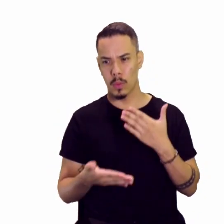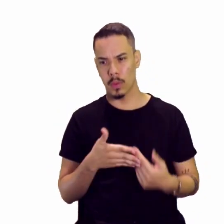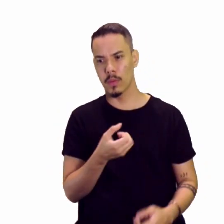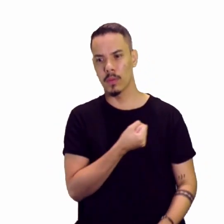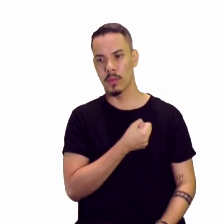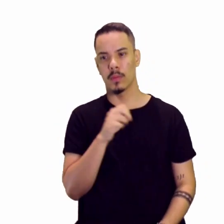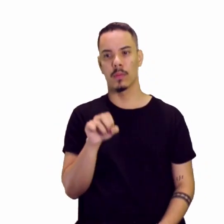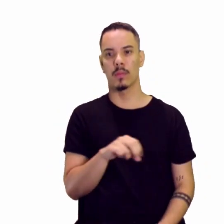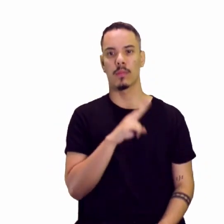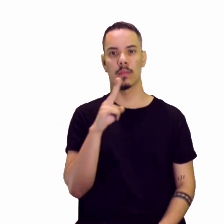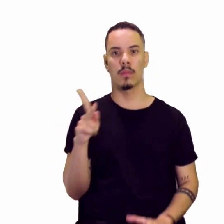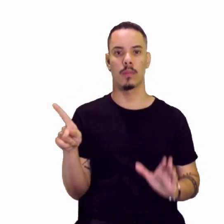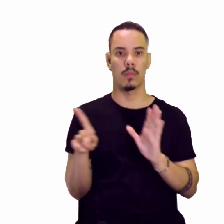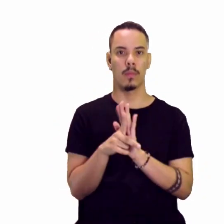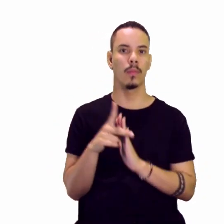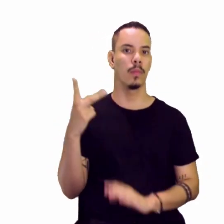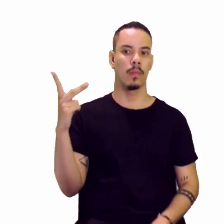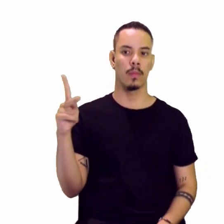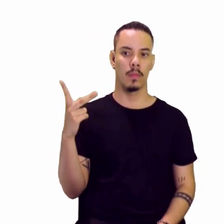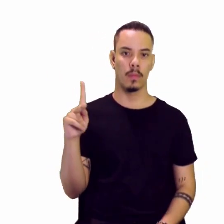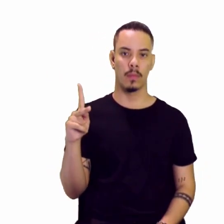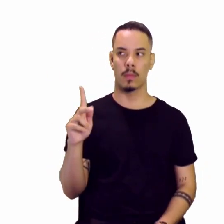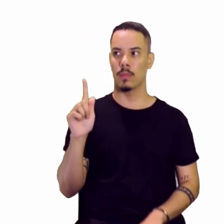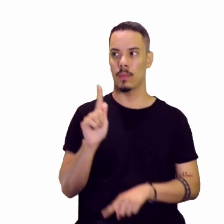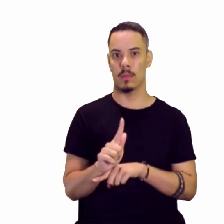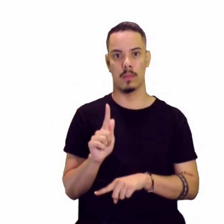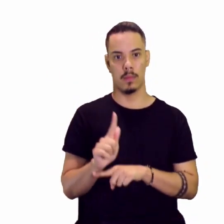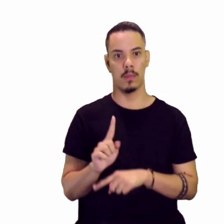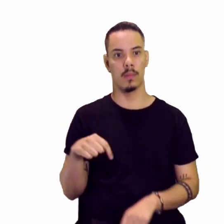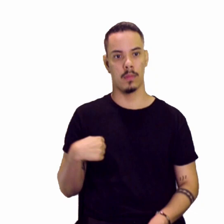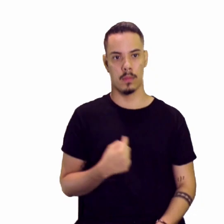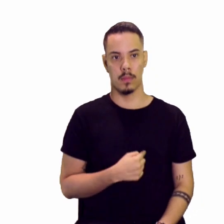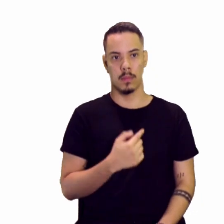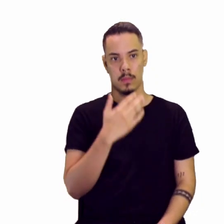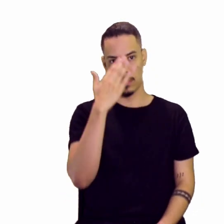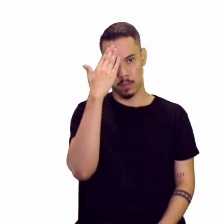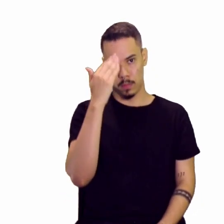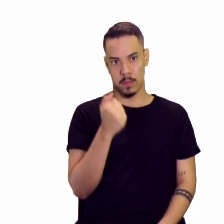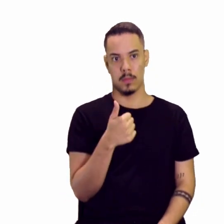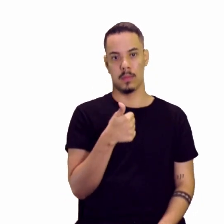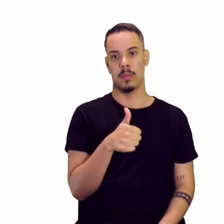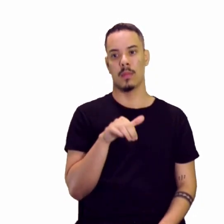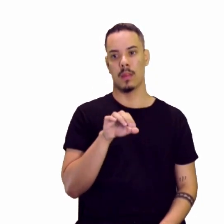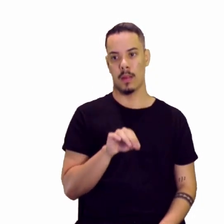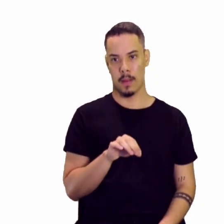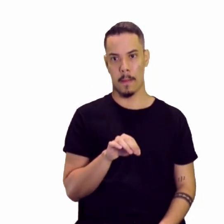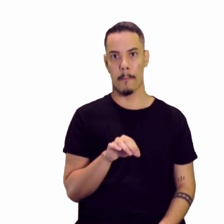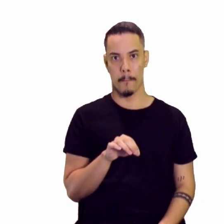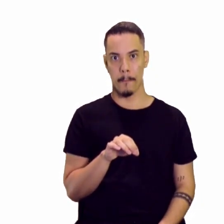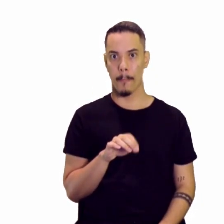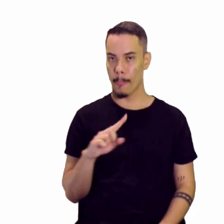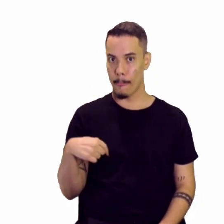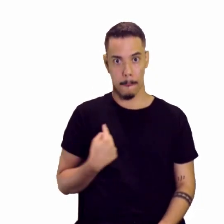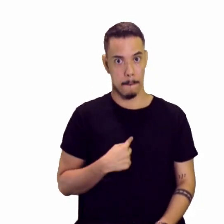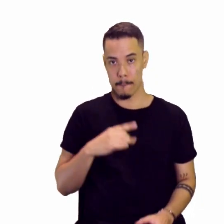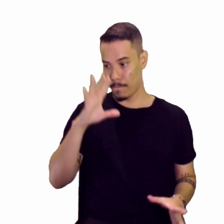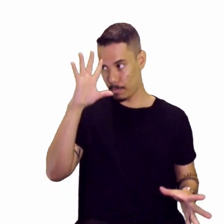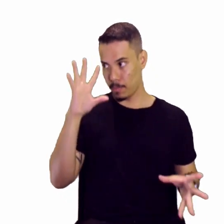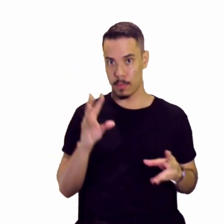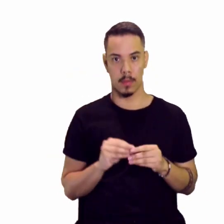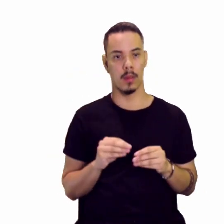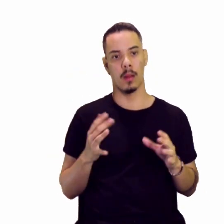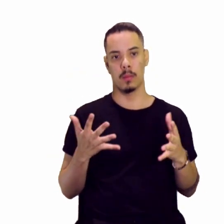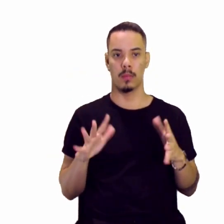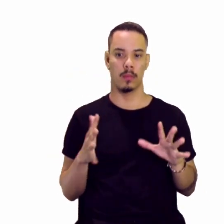valor ou ela tem um valor específico? A gravidade foi 10, né? Quando foi danado usa 10, quando ninguém fala nada,